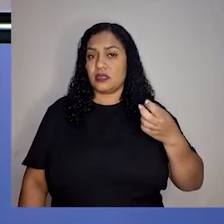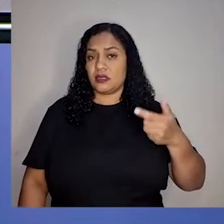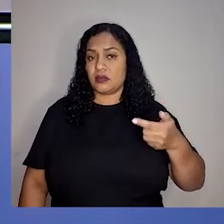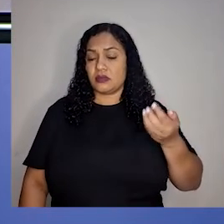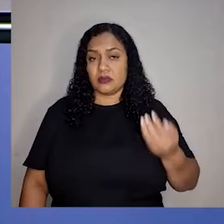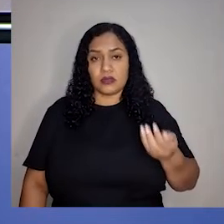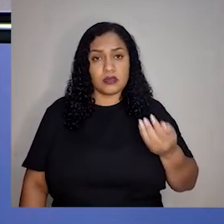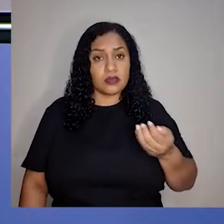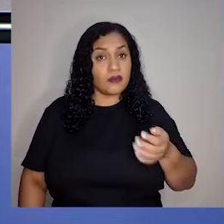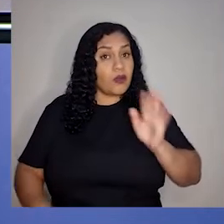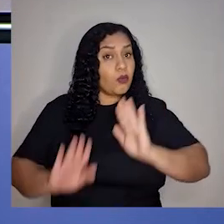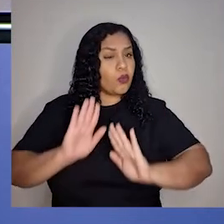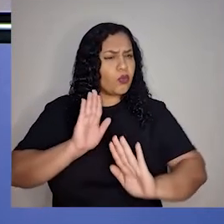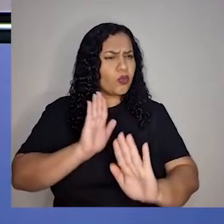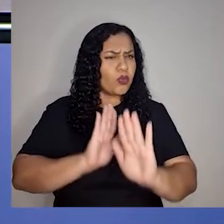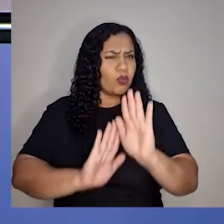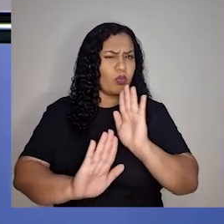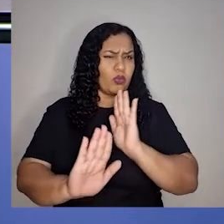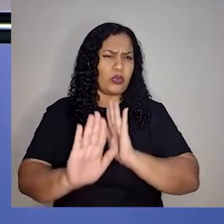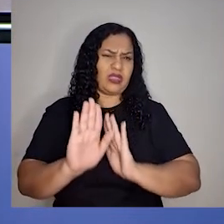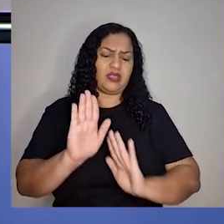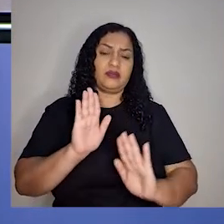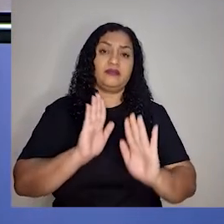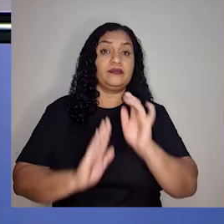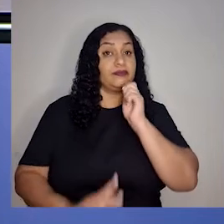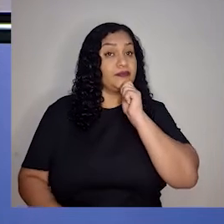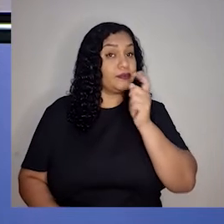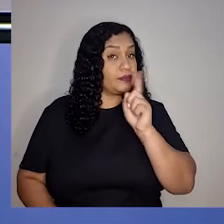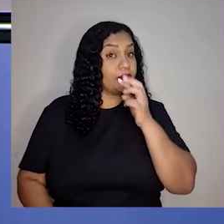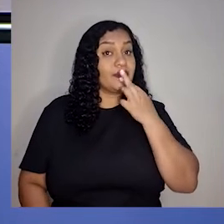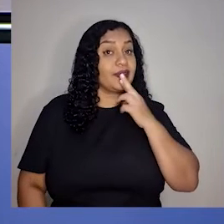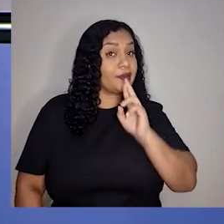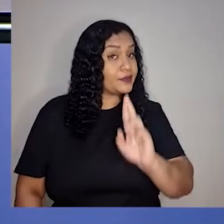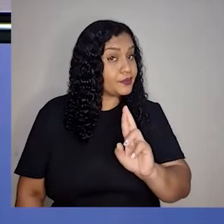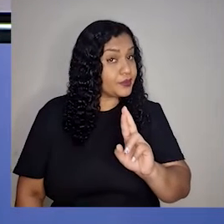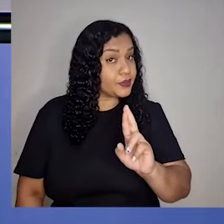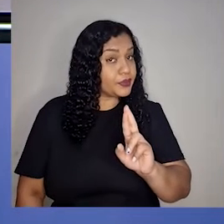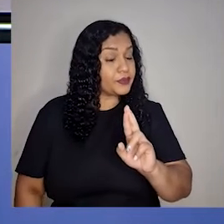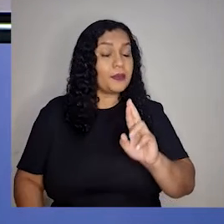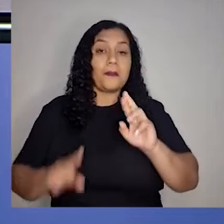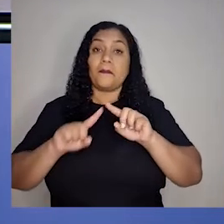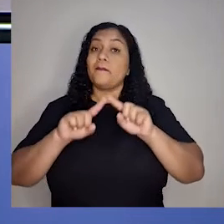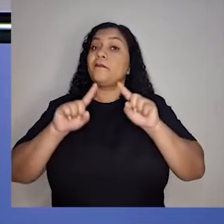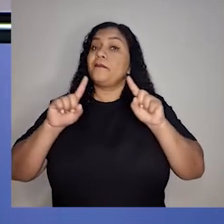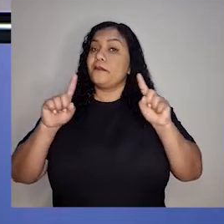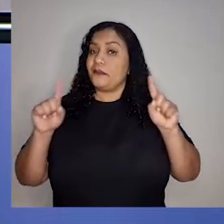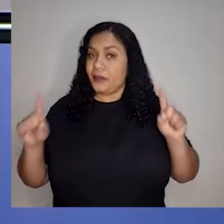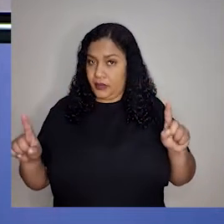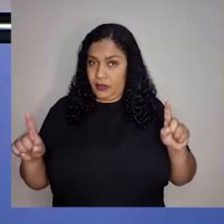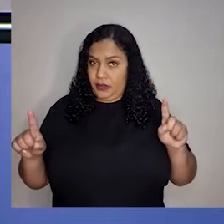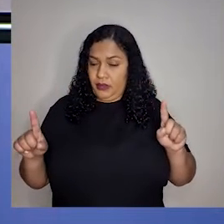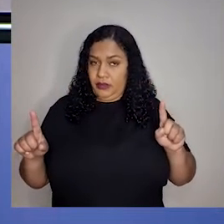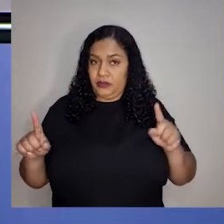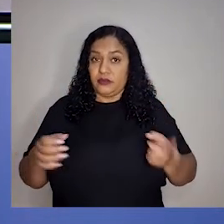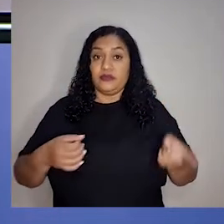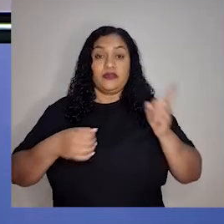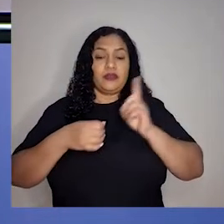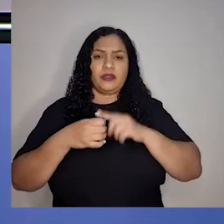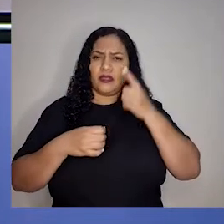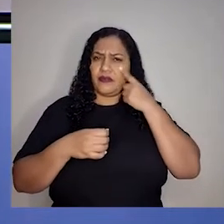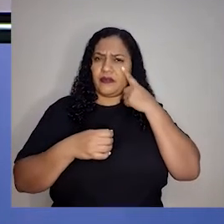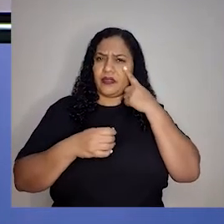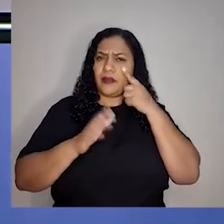centavos agora muito cuidado ainda não é a resposta Mas vamos voltar aqui na